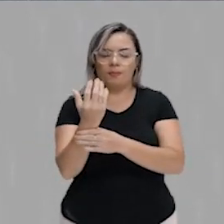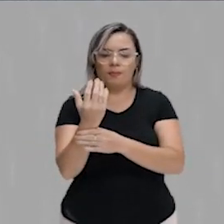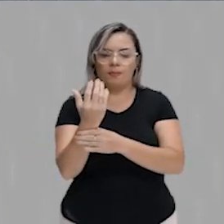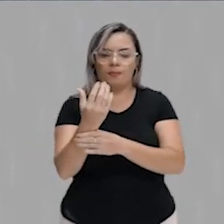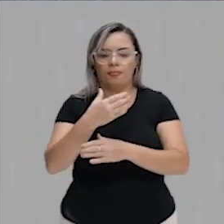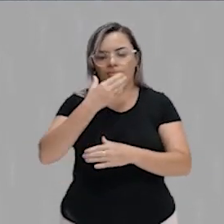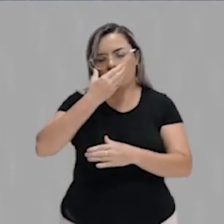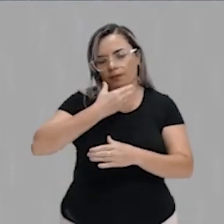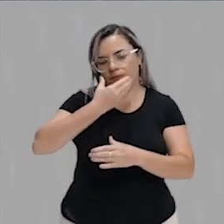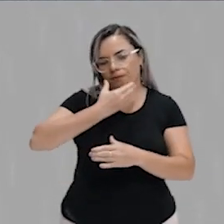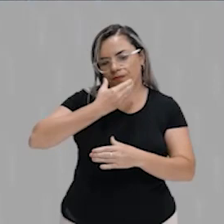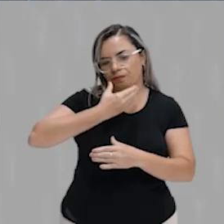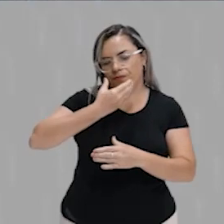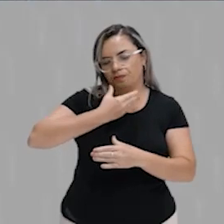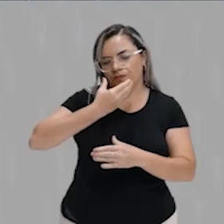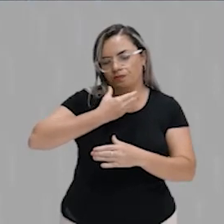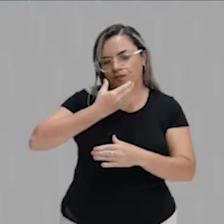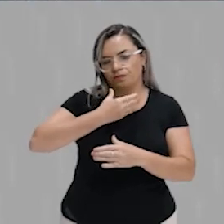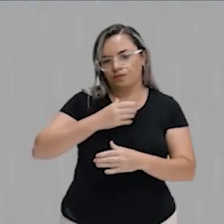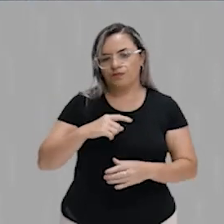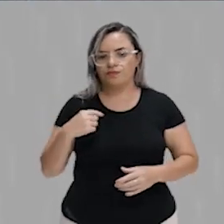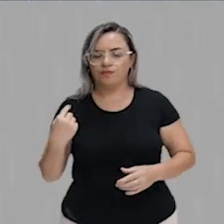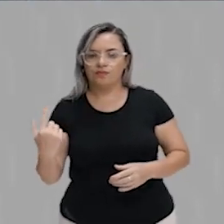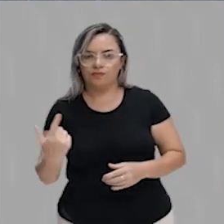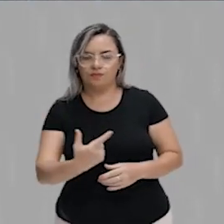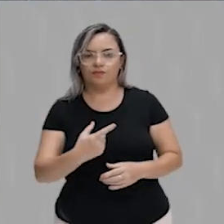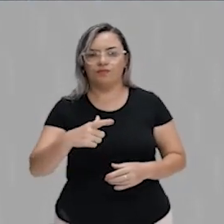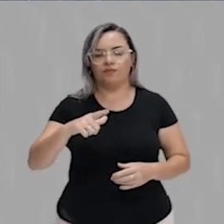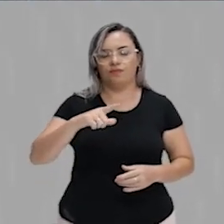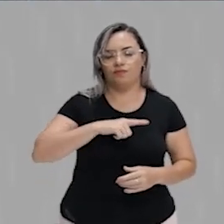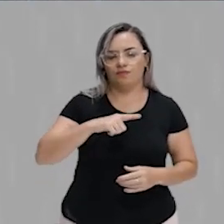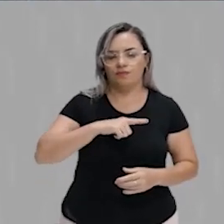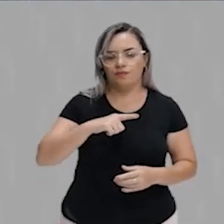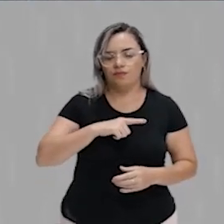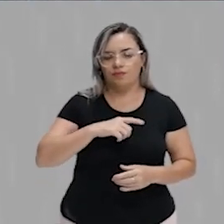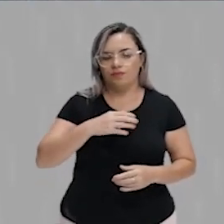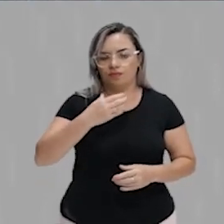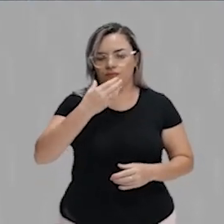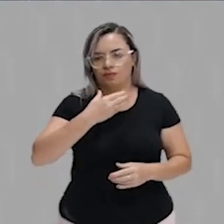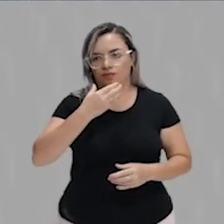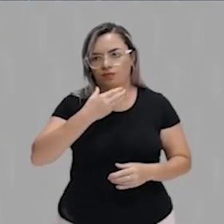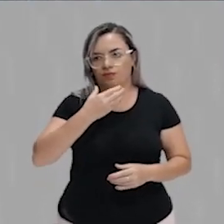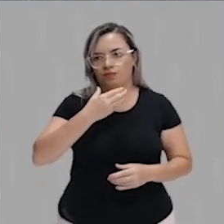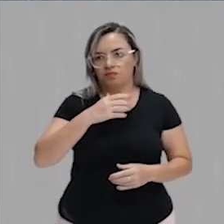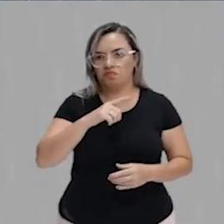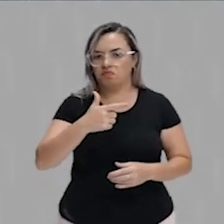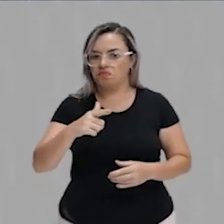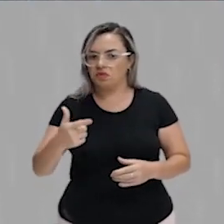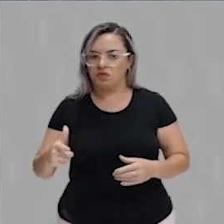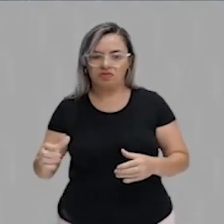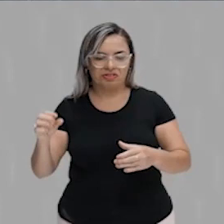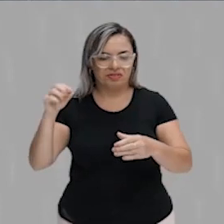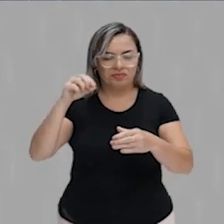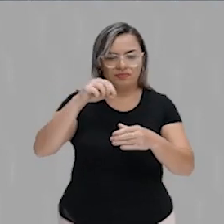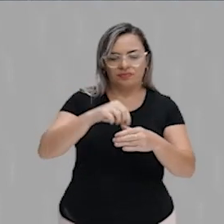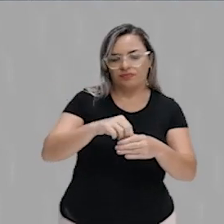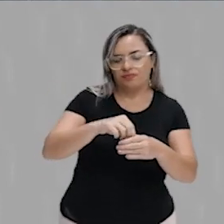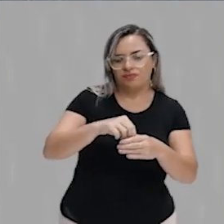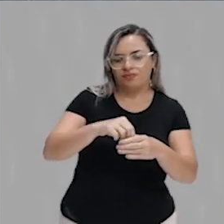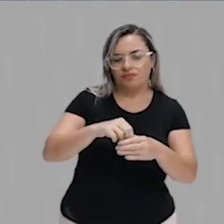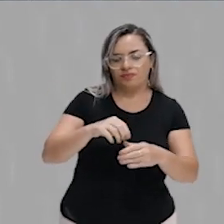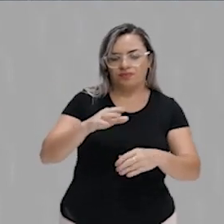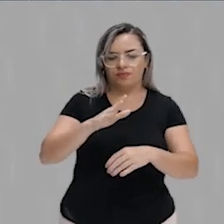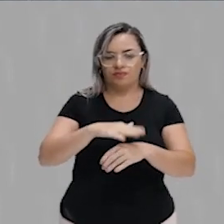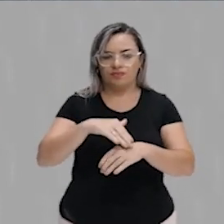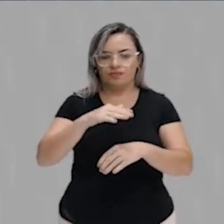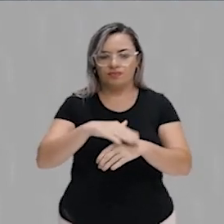formar o fruto. E aí nós temos, por exemplo, os frutos que não têm semente. Aí nós temos os frutos